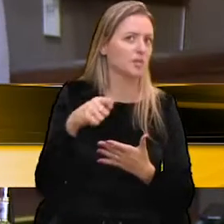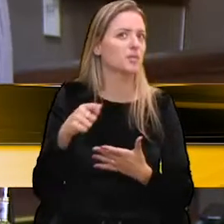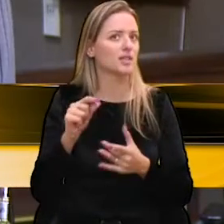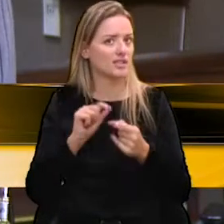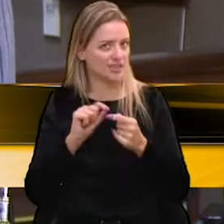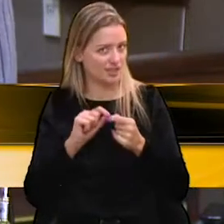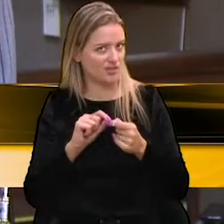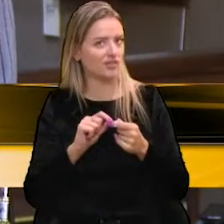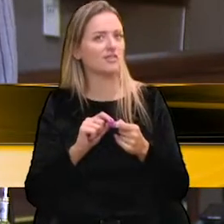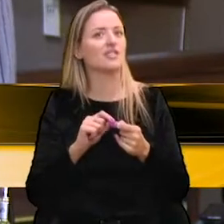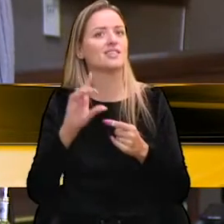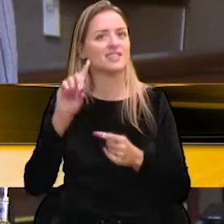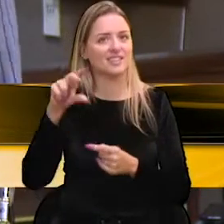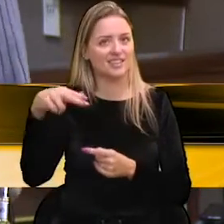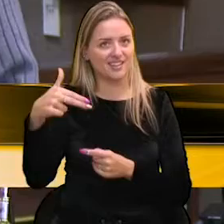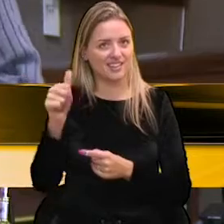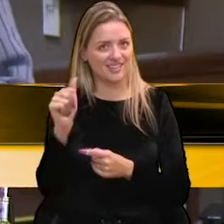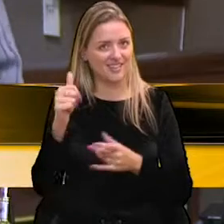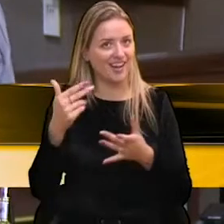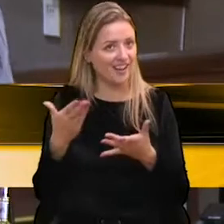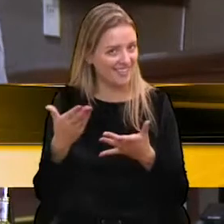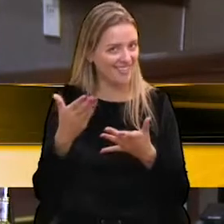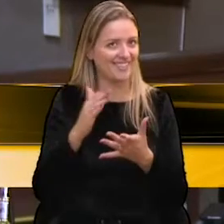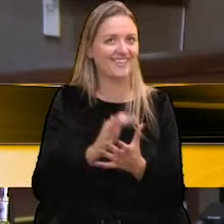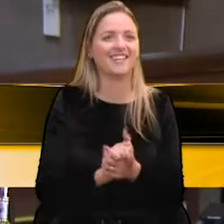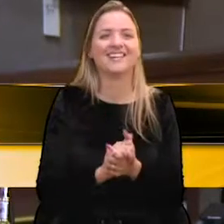DNA, né?